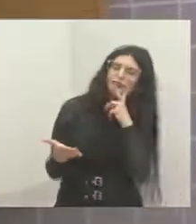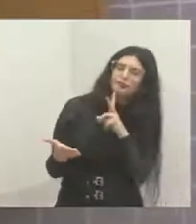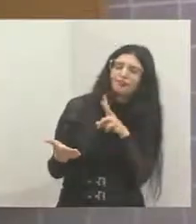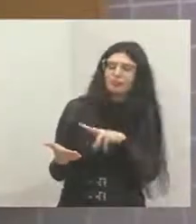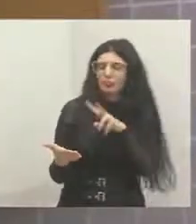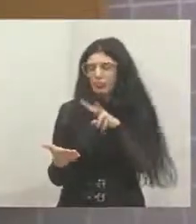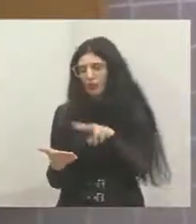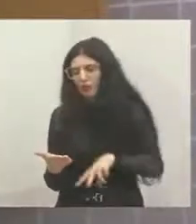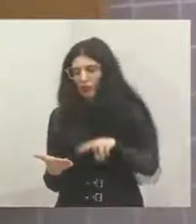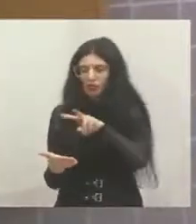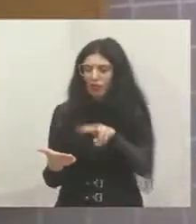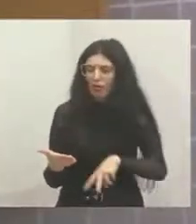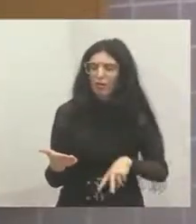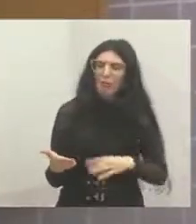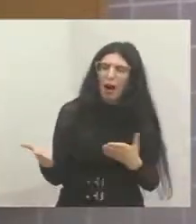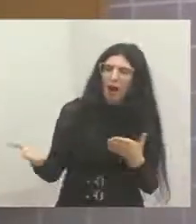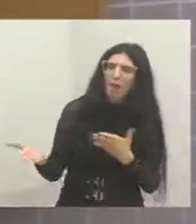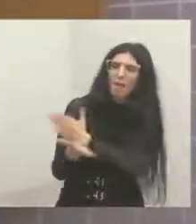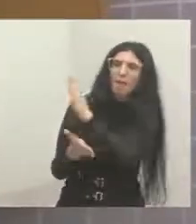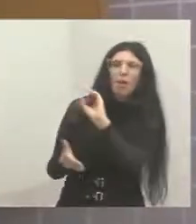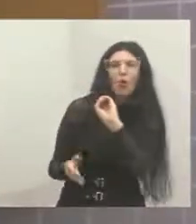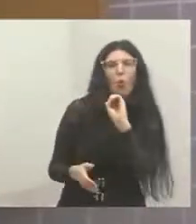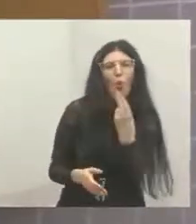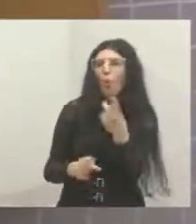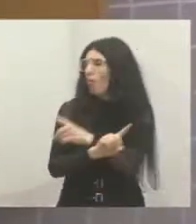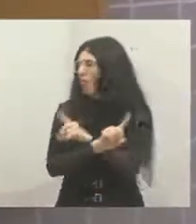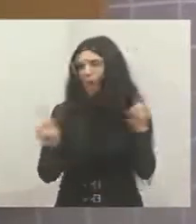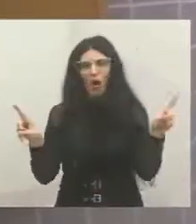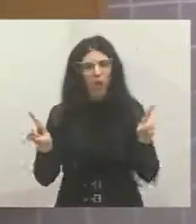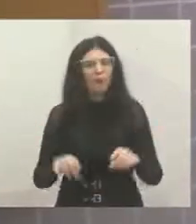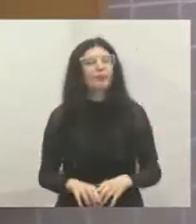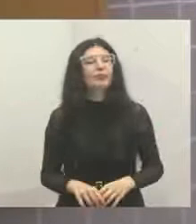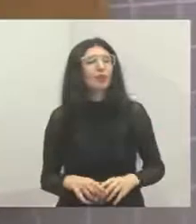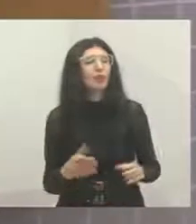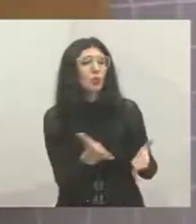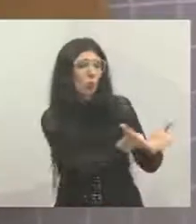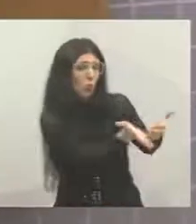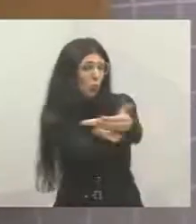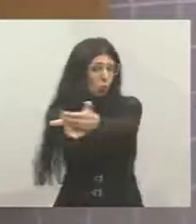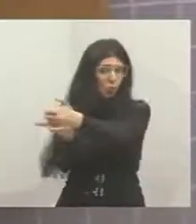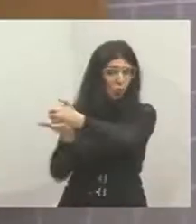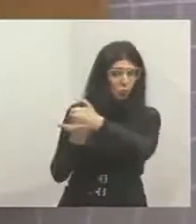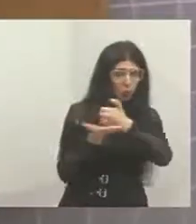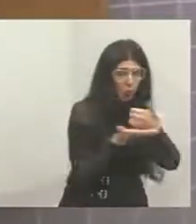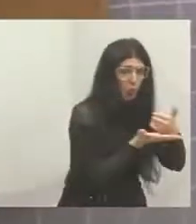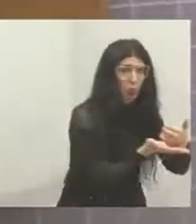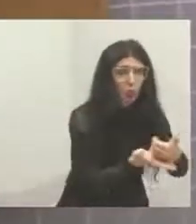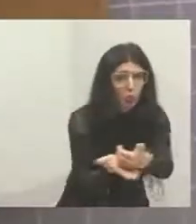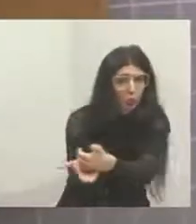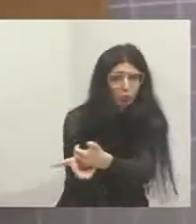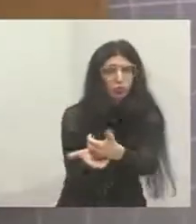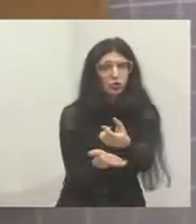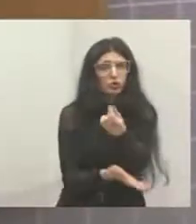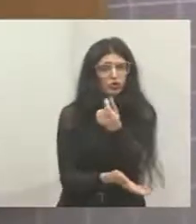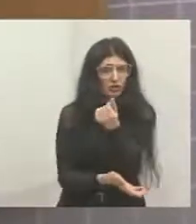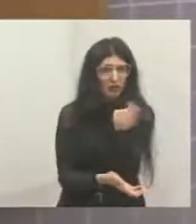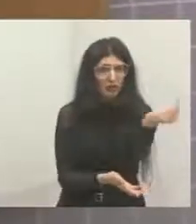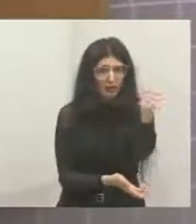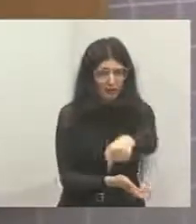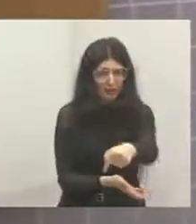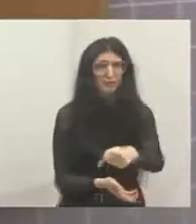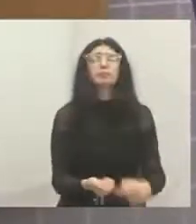ter. Então, deixando bem claro que o orçamento, ele é projetado aqui por vocês, ponto. Uma